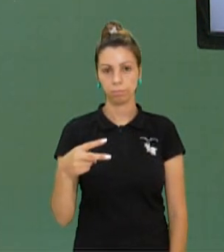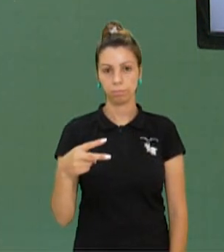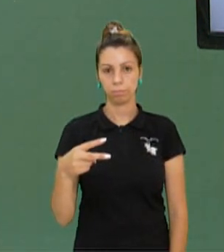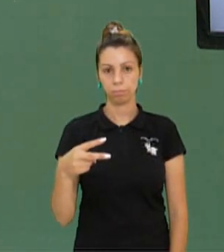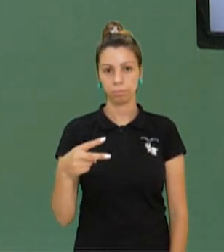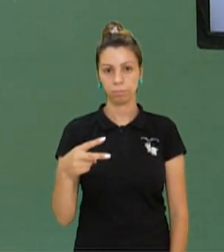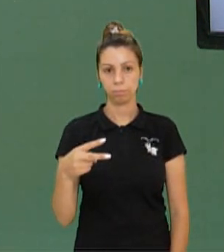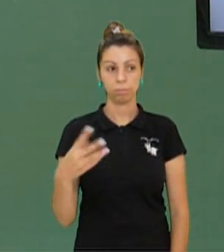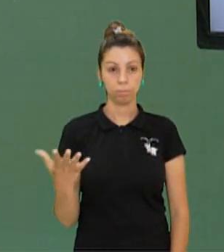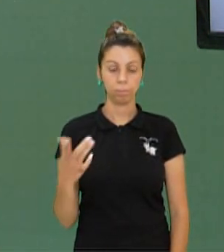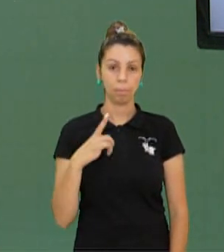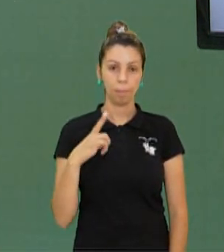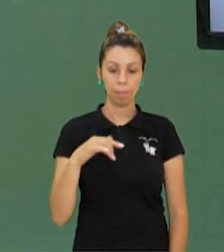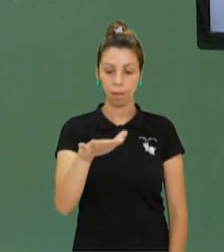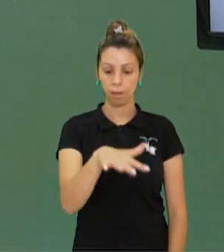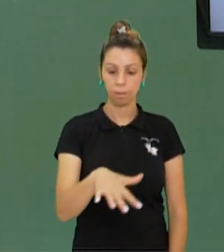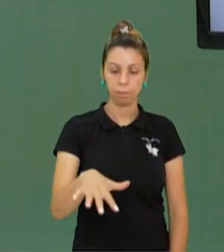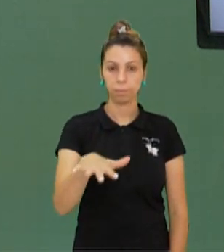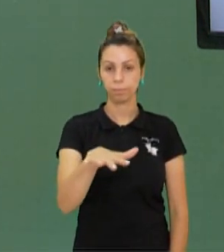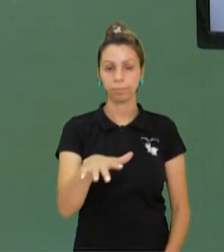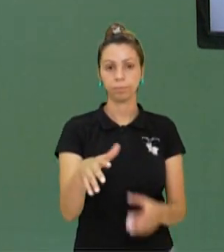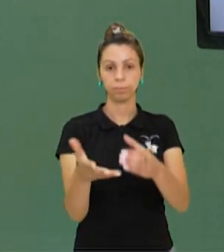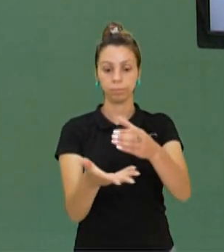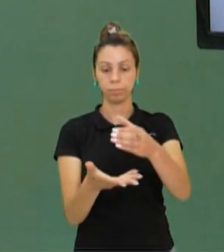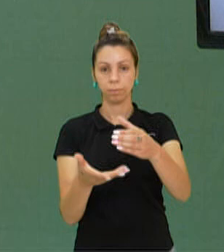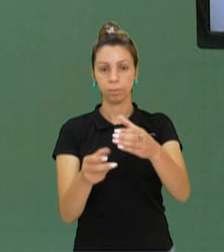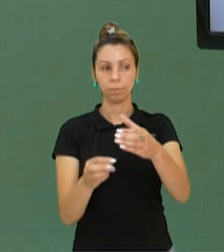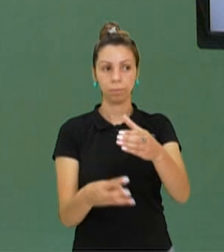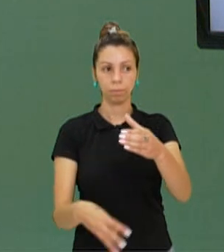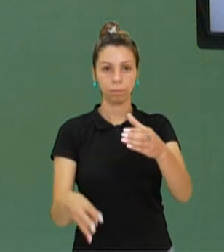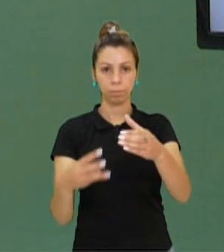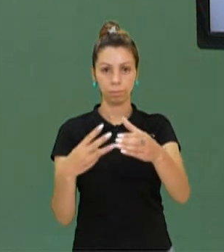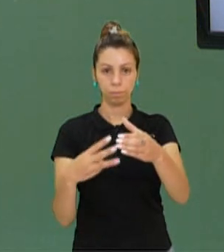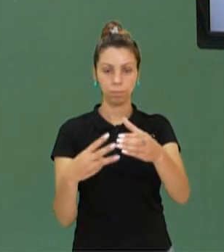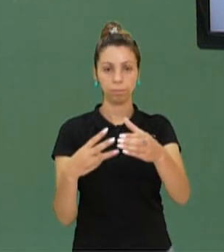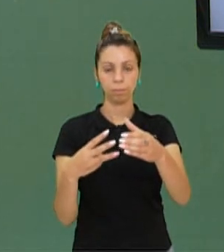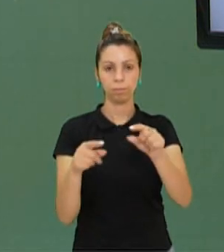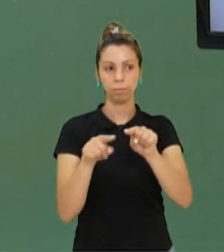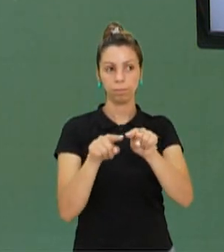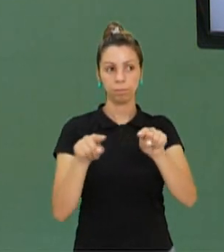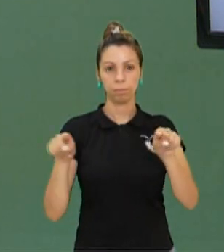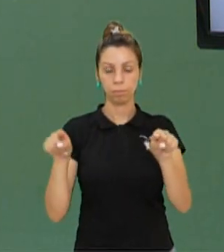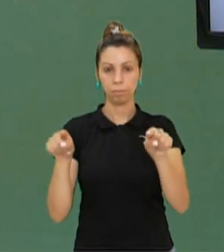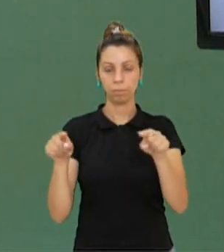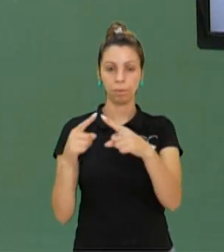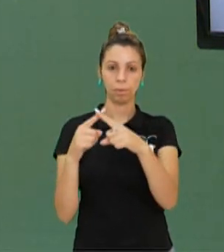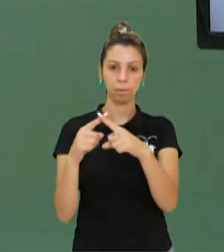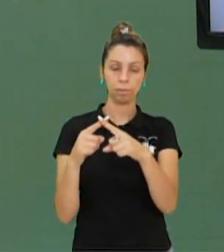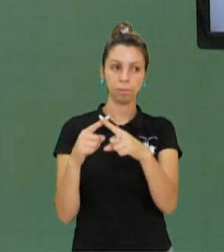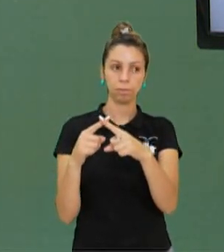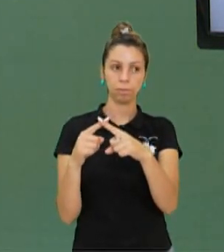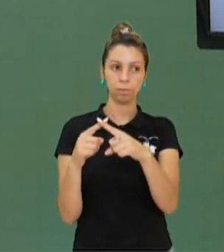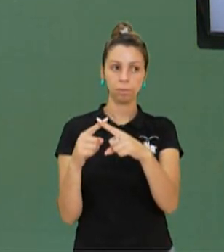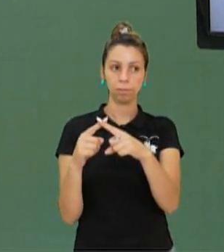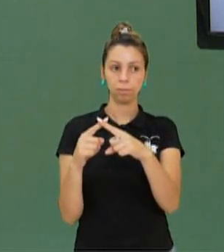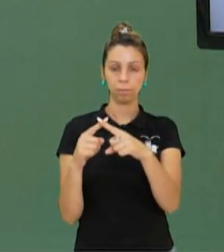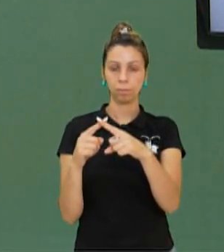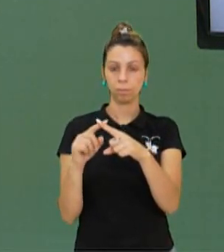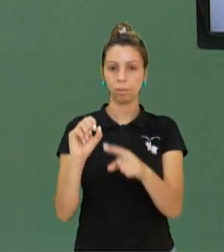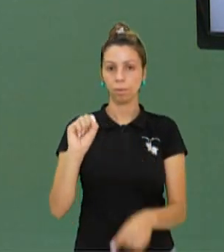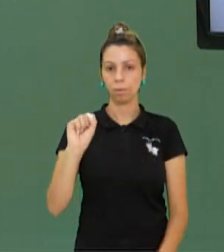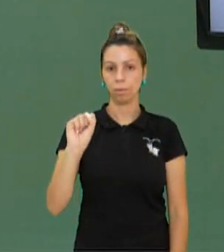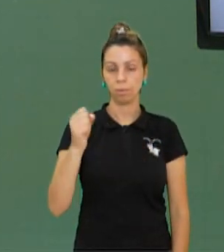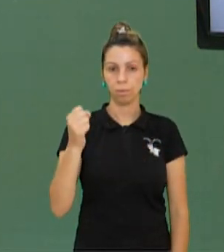do hexágono vai ser igual a 3 vezes o 8 elevado ao